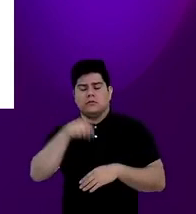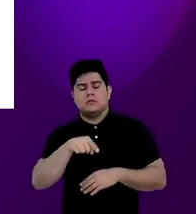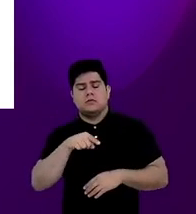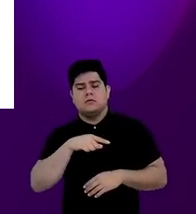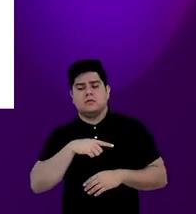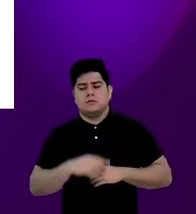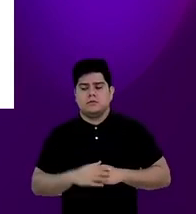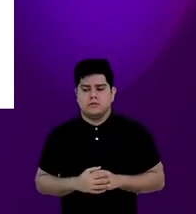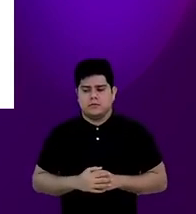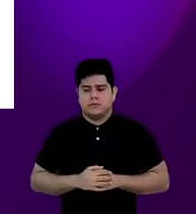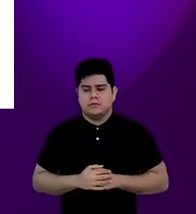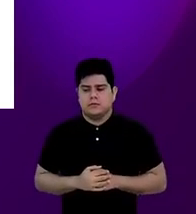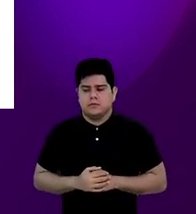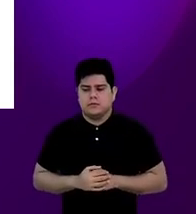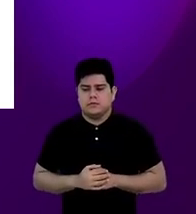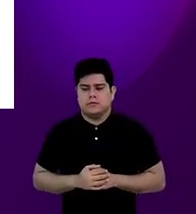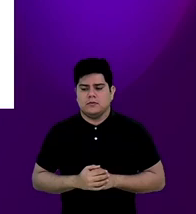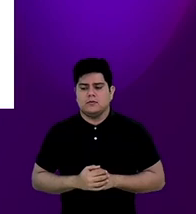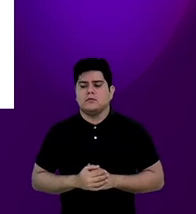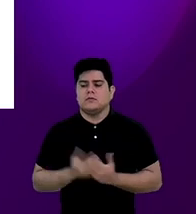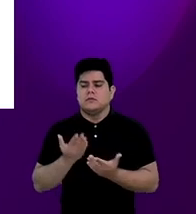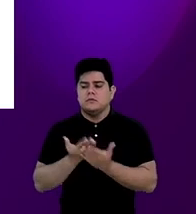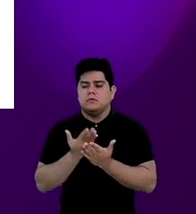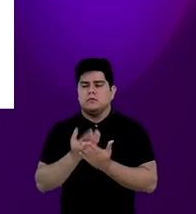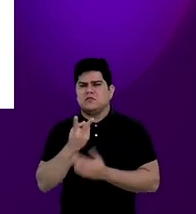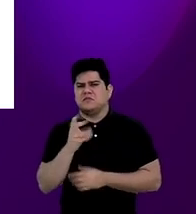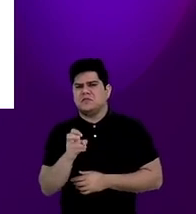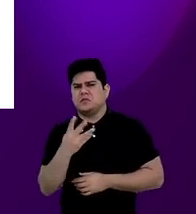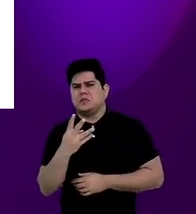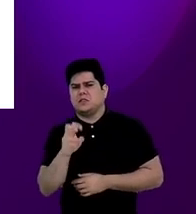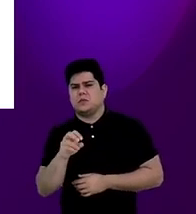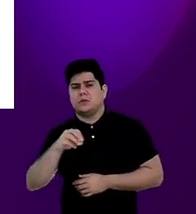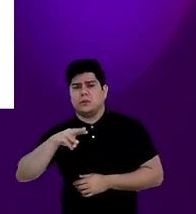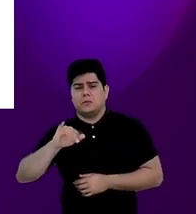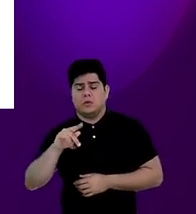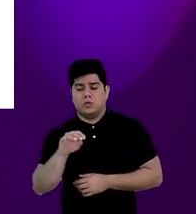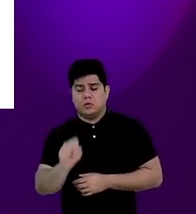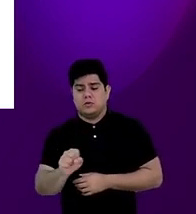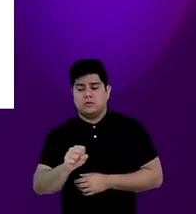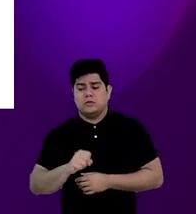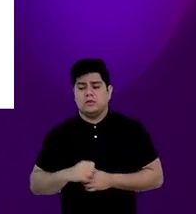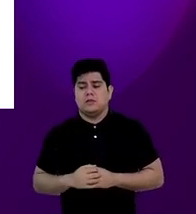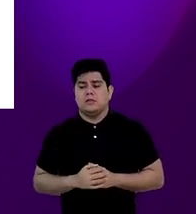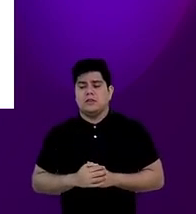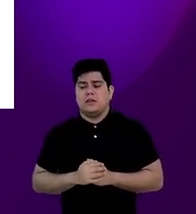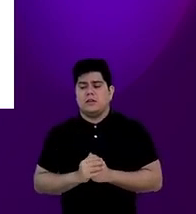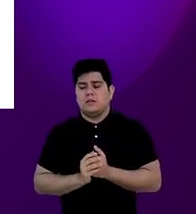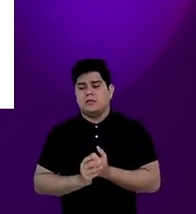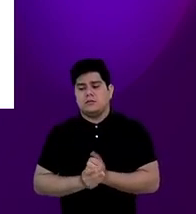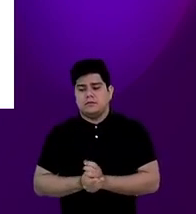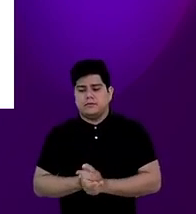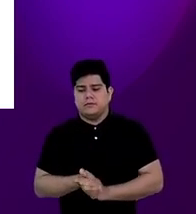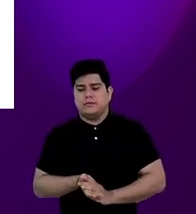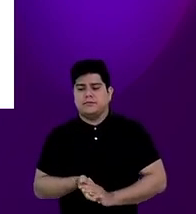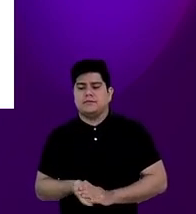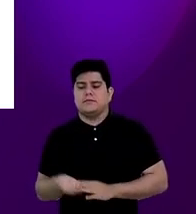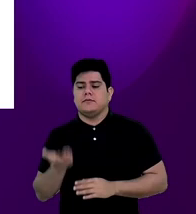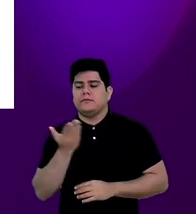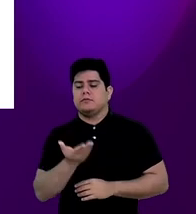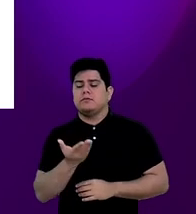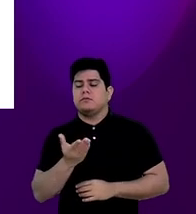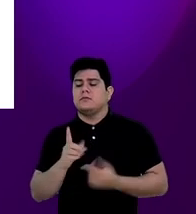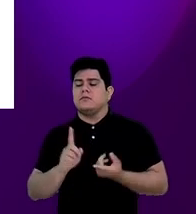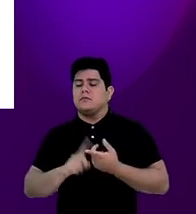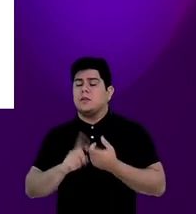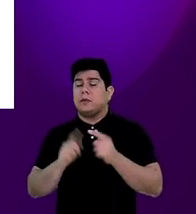construct, explorando dose de 25 a 450 milhões, um estudo relativamente pequeno, com 17 pacientes, e a